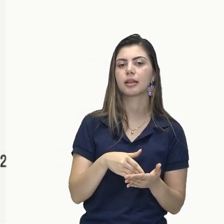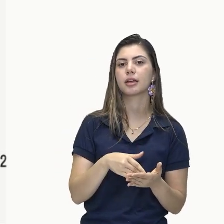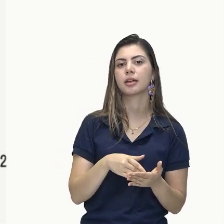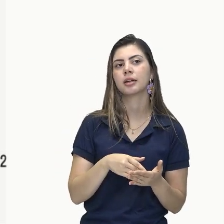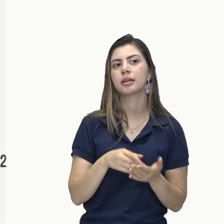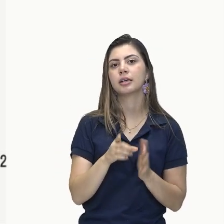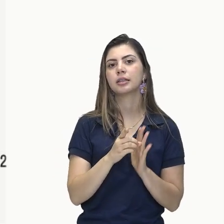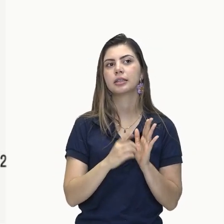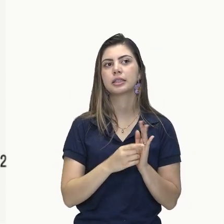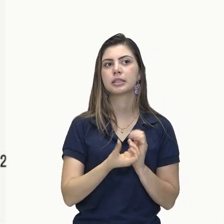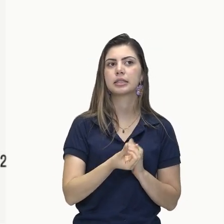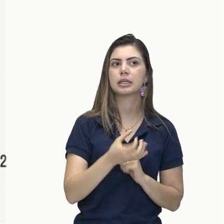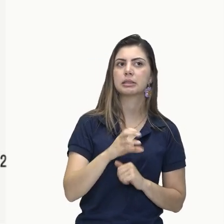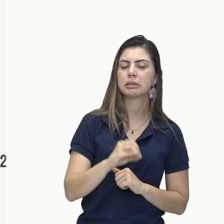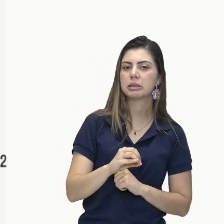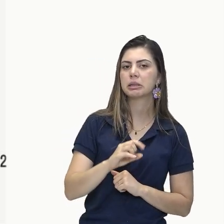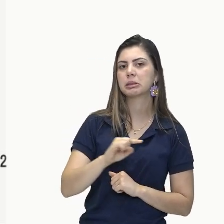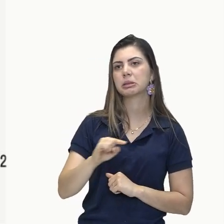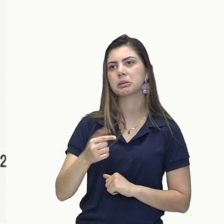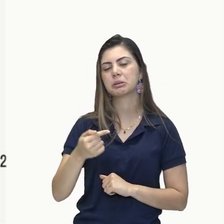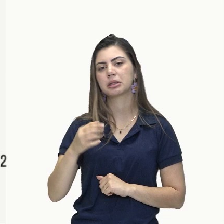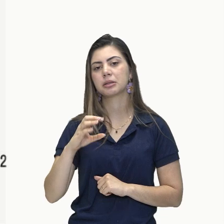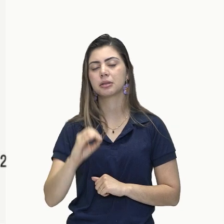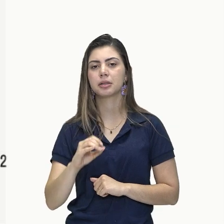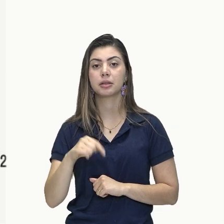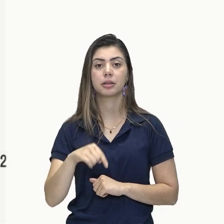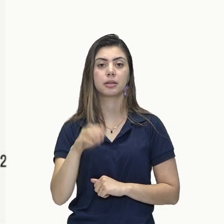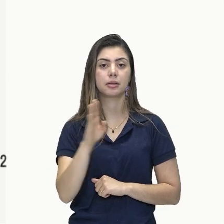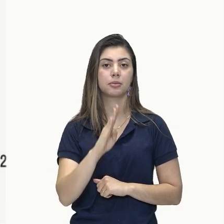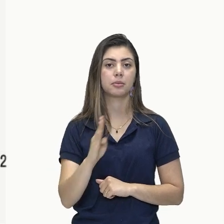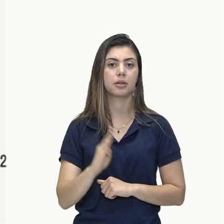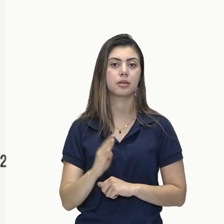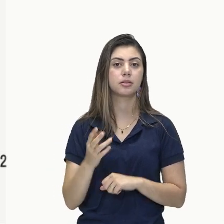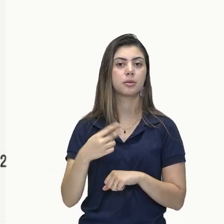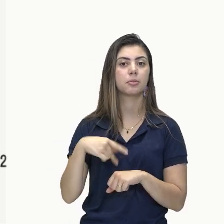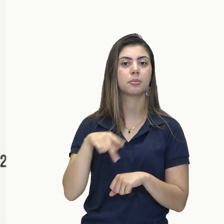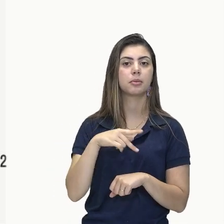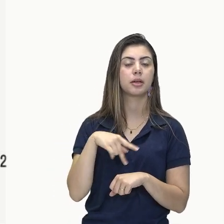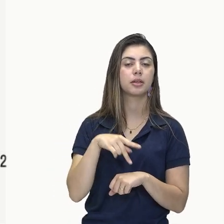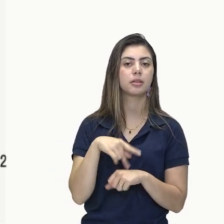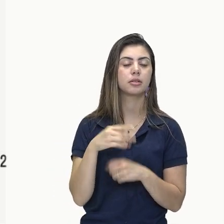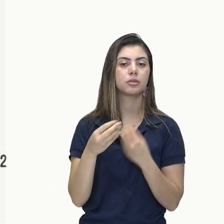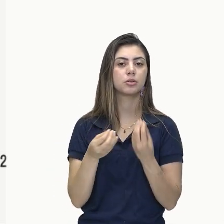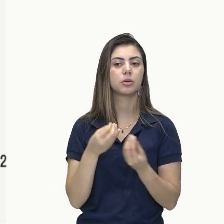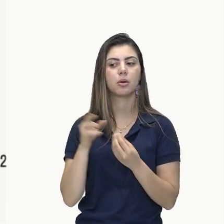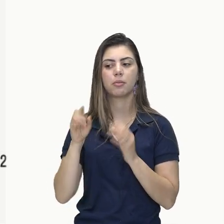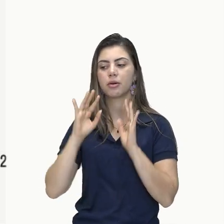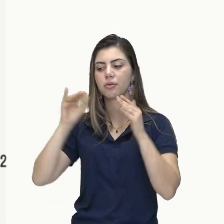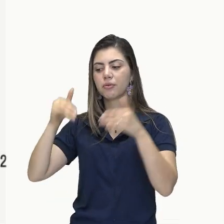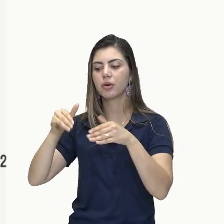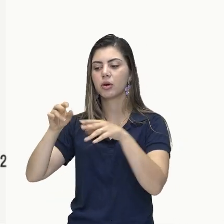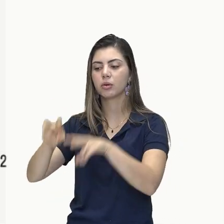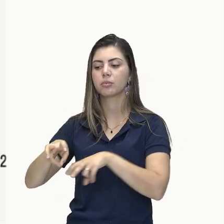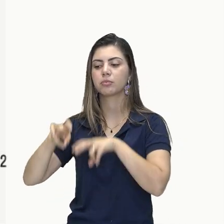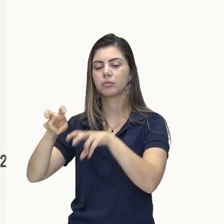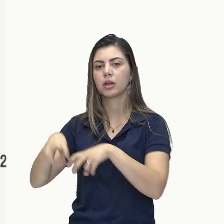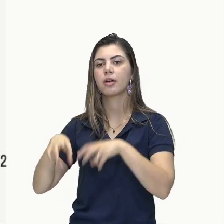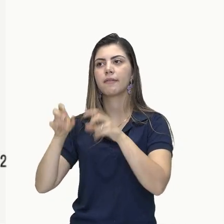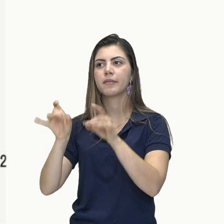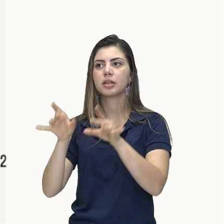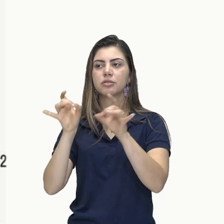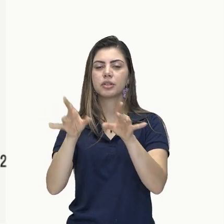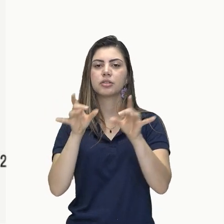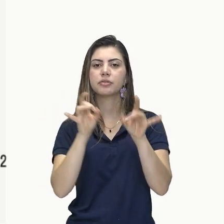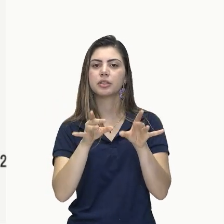60 e 70, o Brasil ele era um país agrário exportador. A